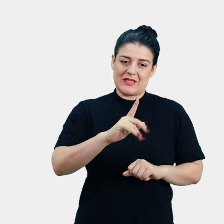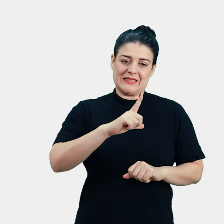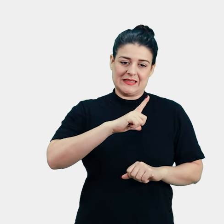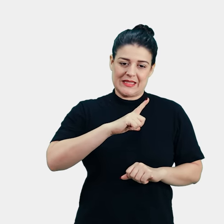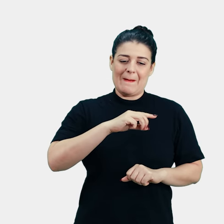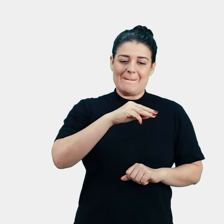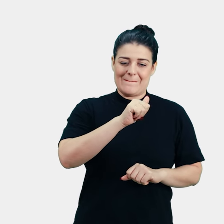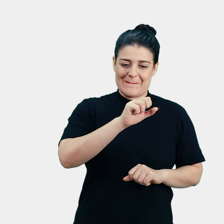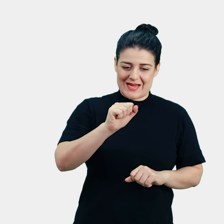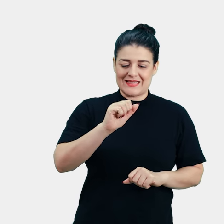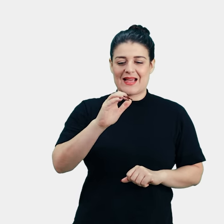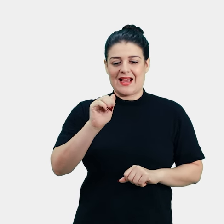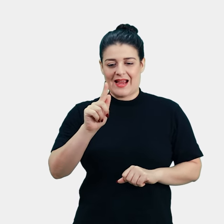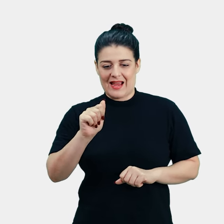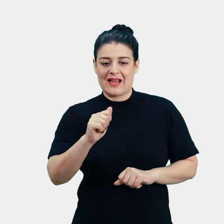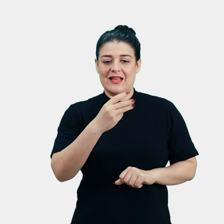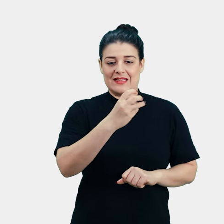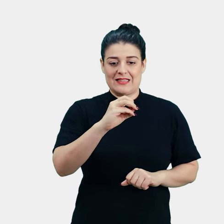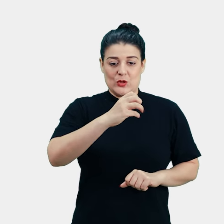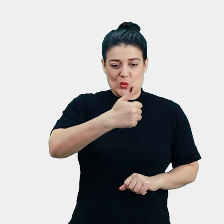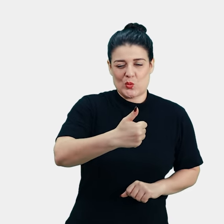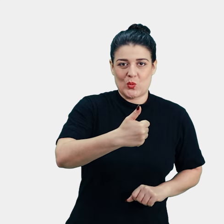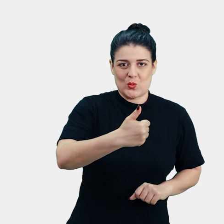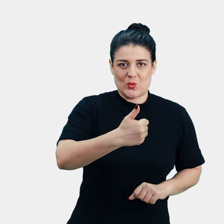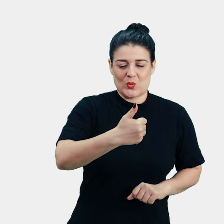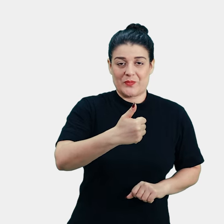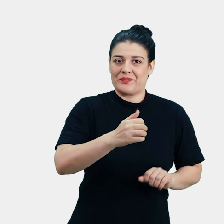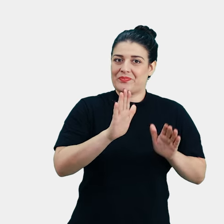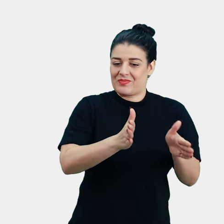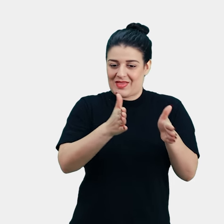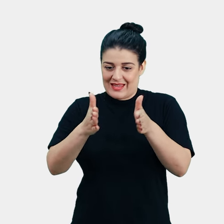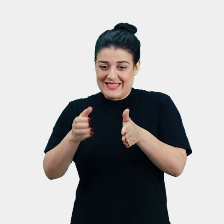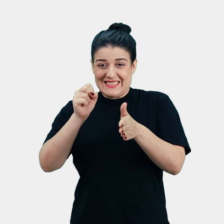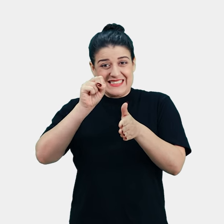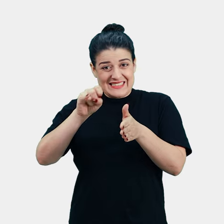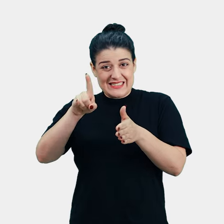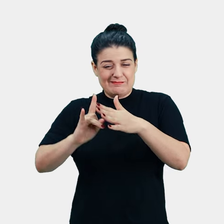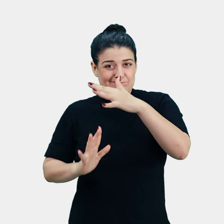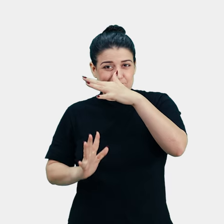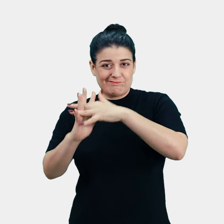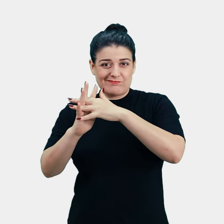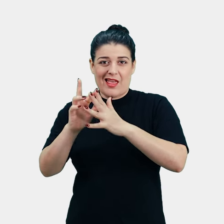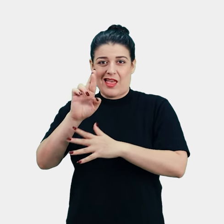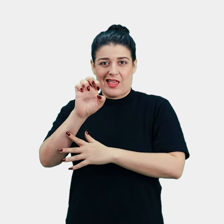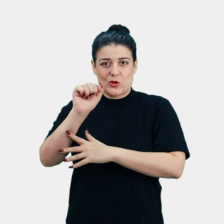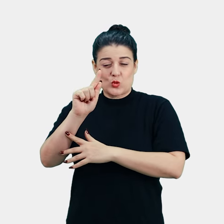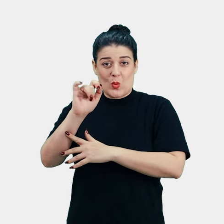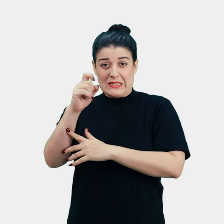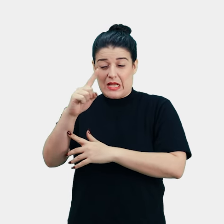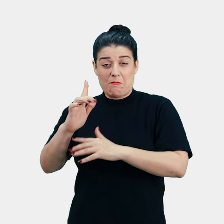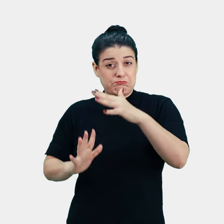razão massa-carga 301. Agora, se você trabalha um espectrômetro de massas com analisador de